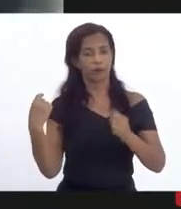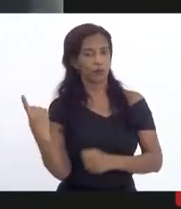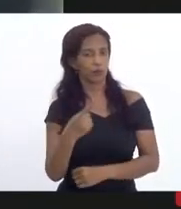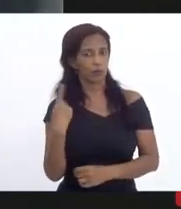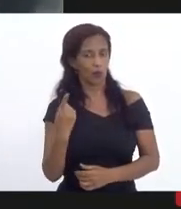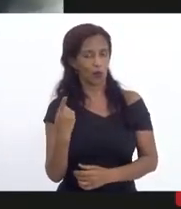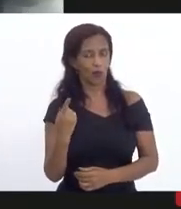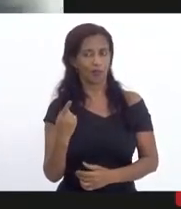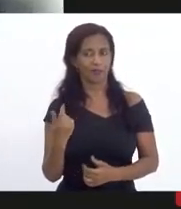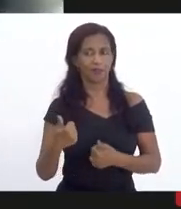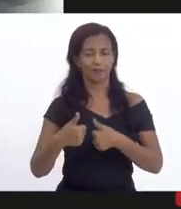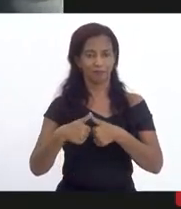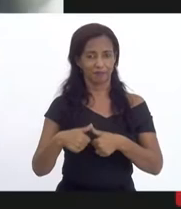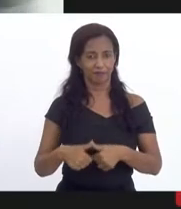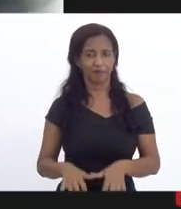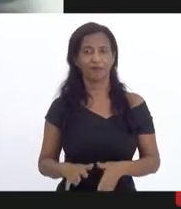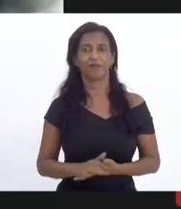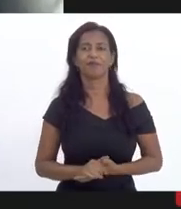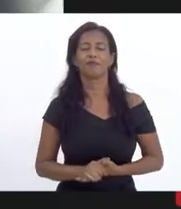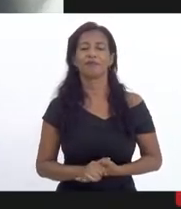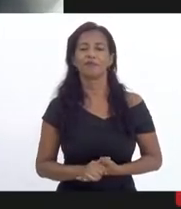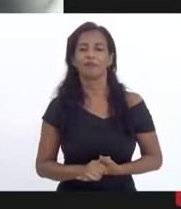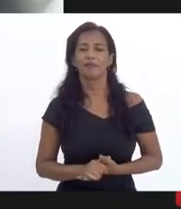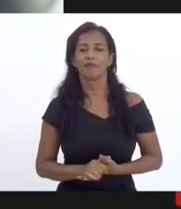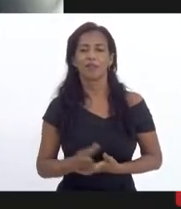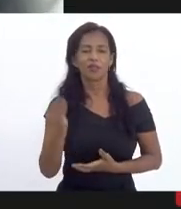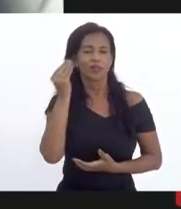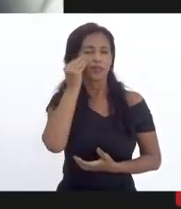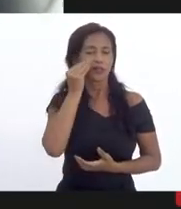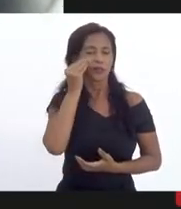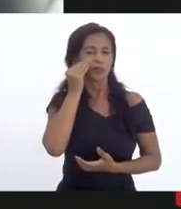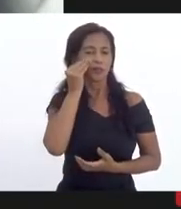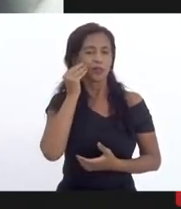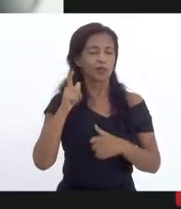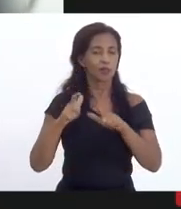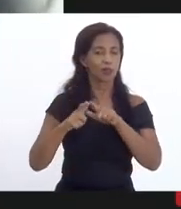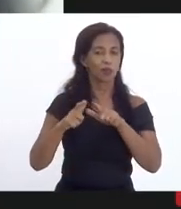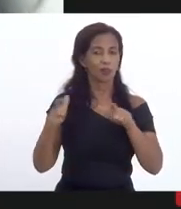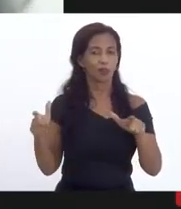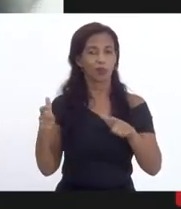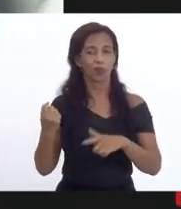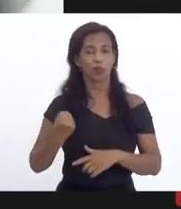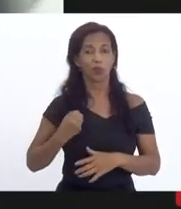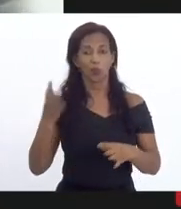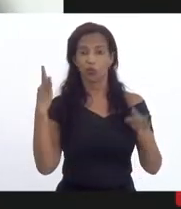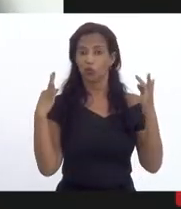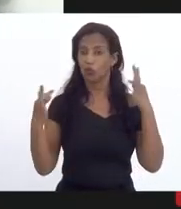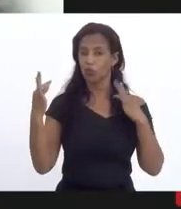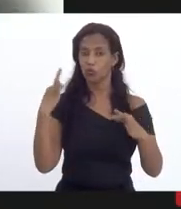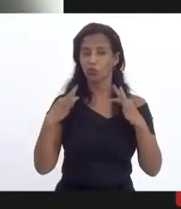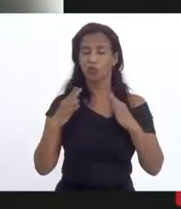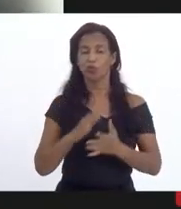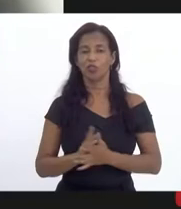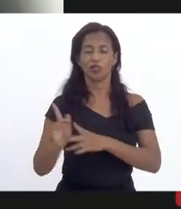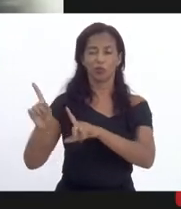e para finalizar a minha fala, nós estamos experimentando aí um aumento no número de turistas no interior de todo o